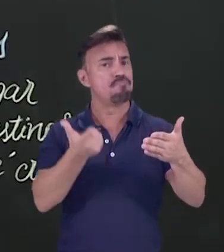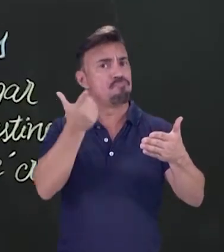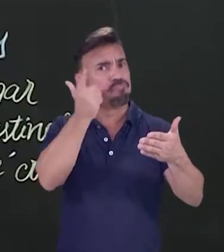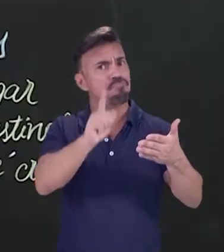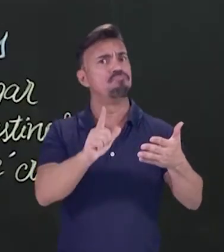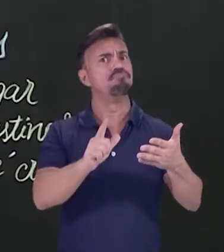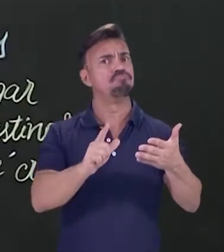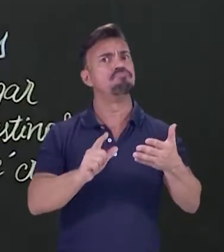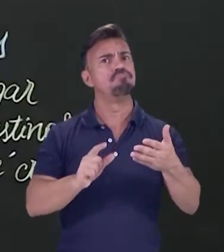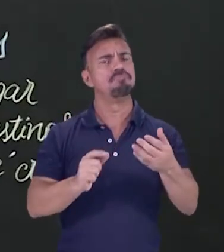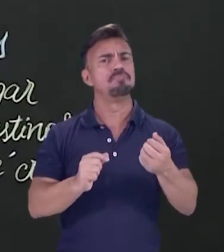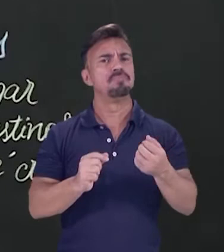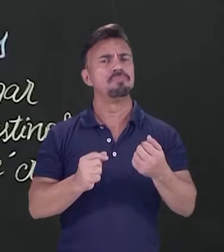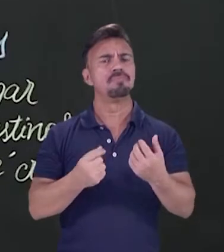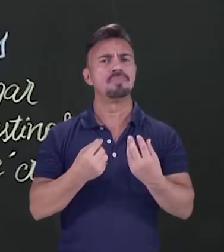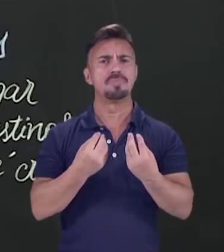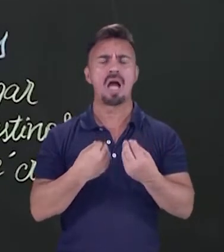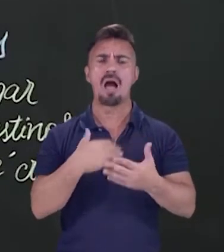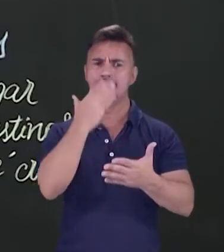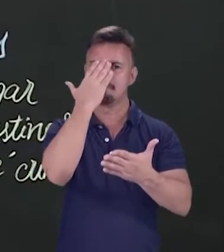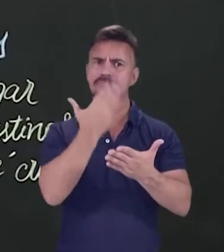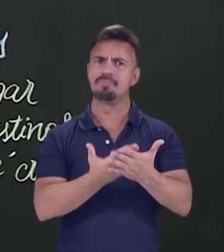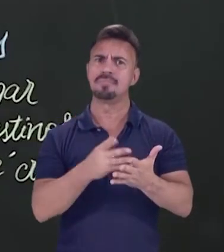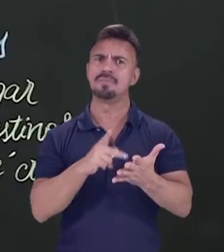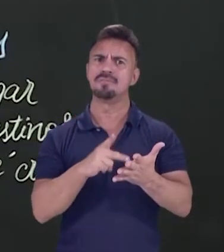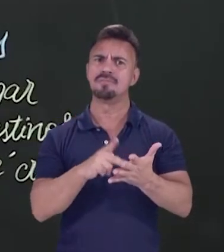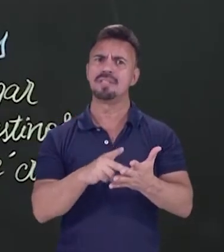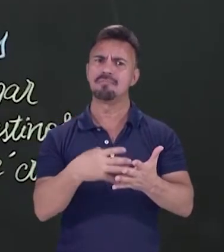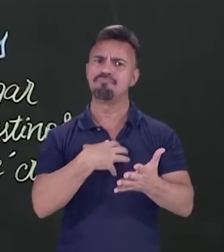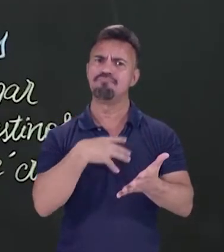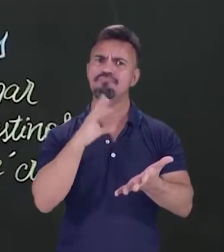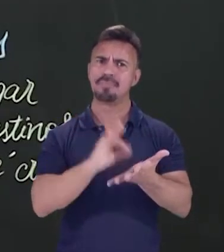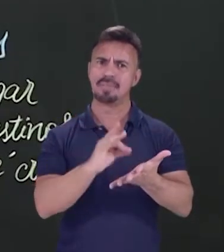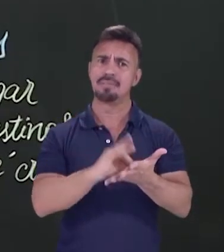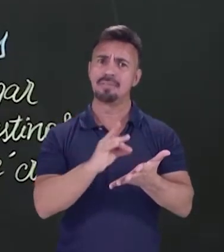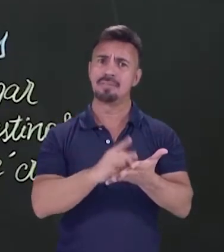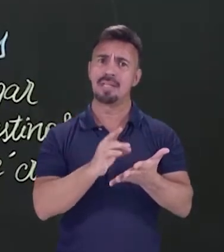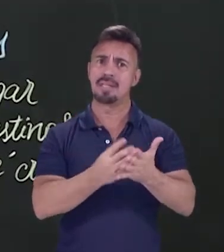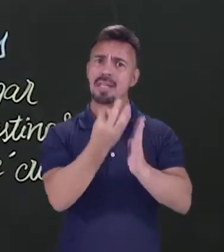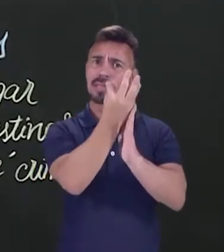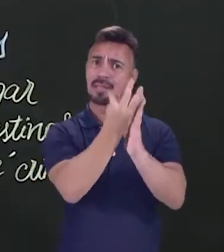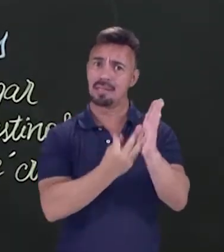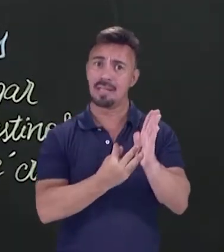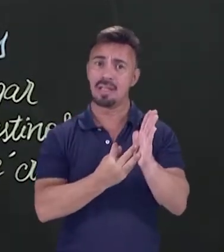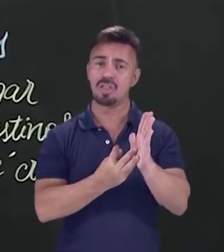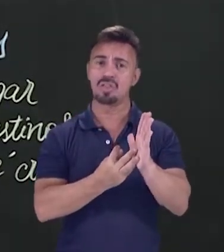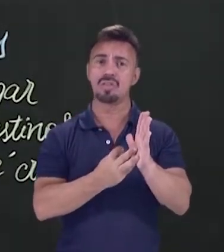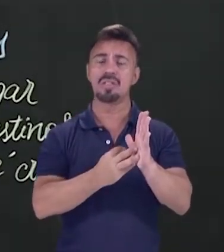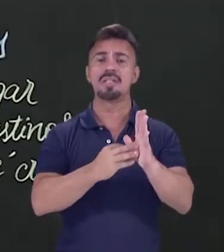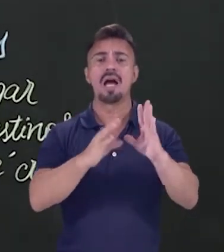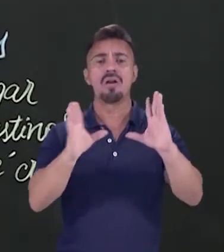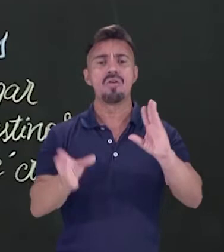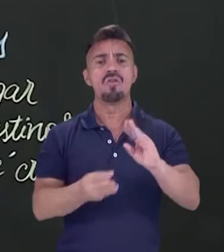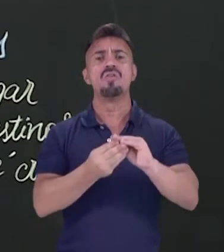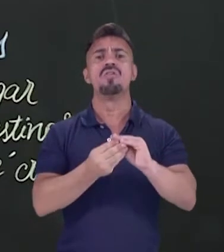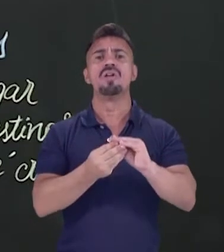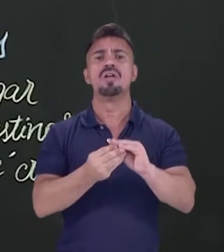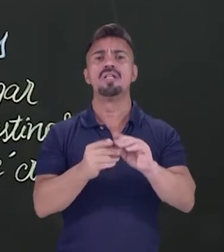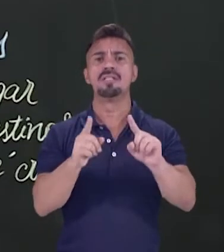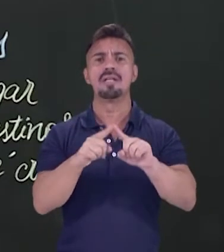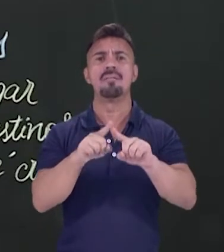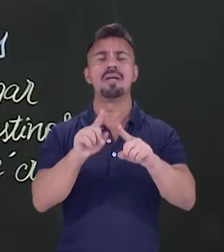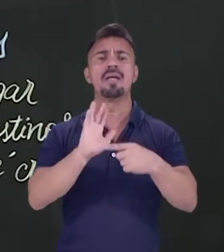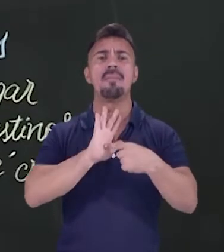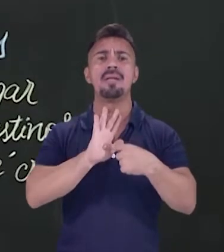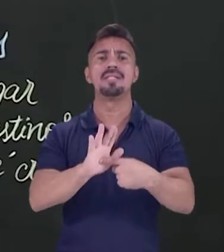recurso que você usou, persuasivo, para convencer que o seu argumento faz sentido, os seus argumentos fazem sentido. Então, na conclusão, além de você retomar tudo isso, você